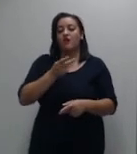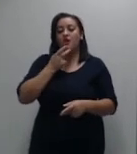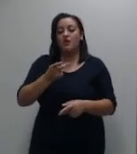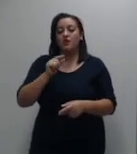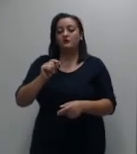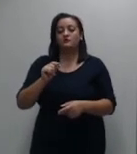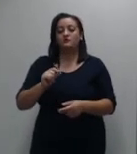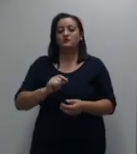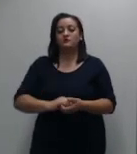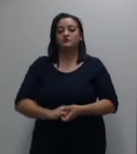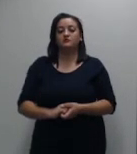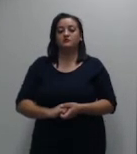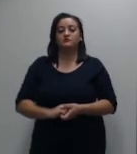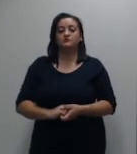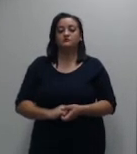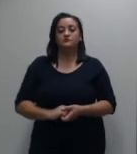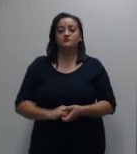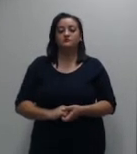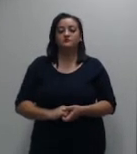já